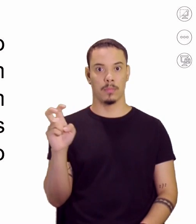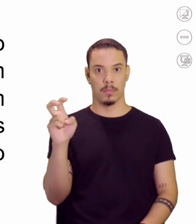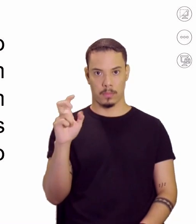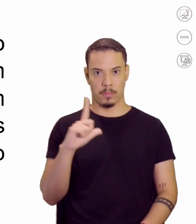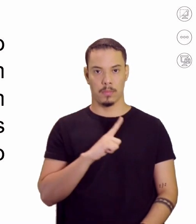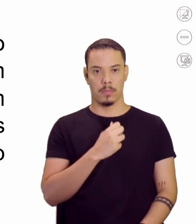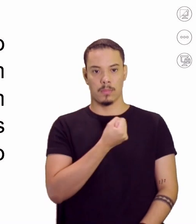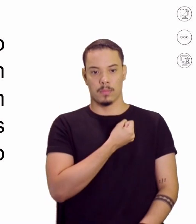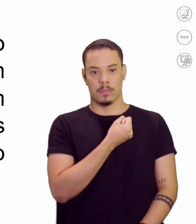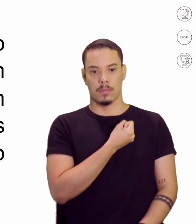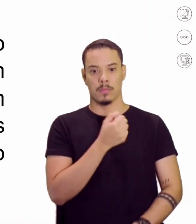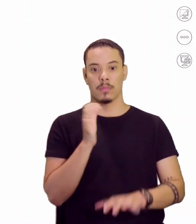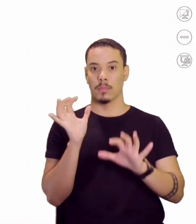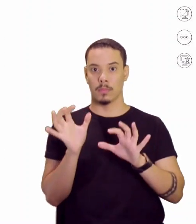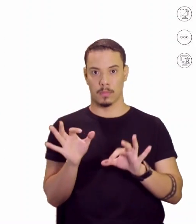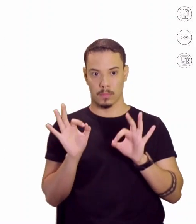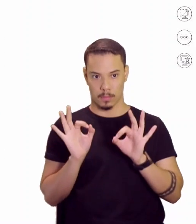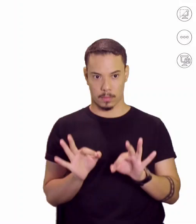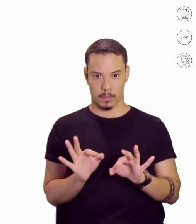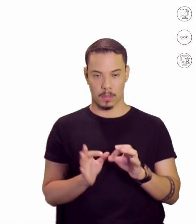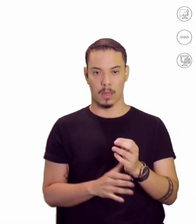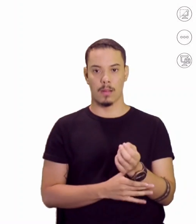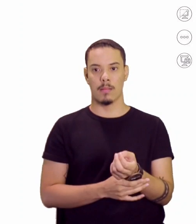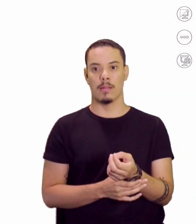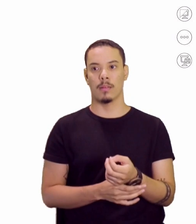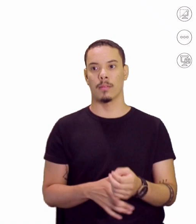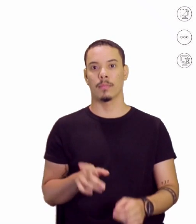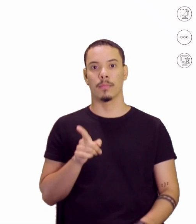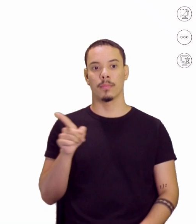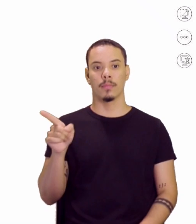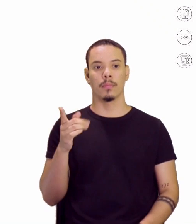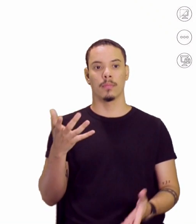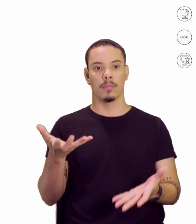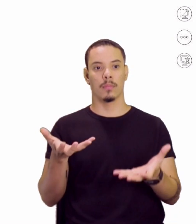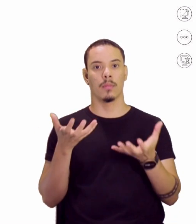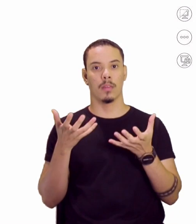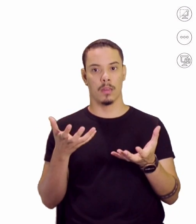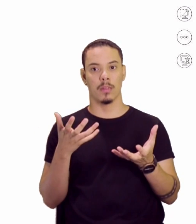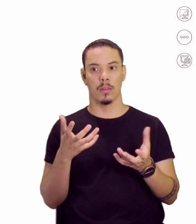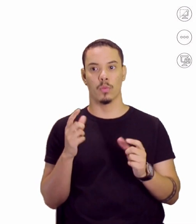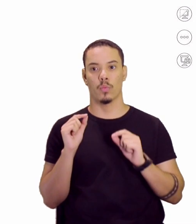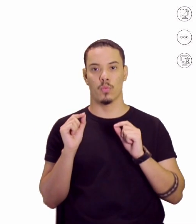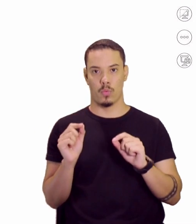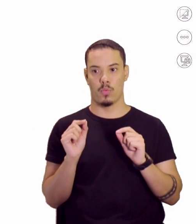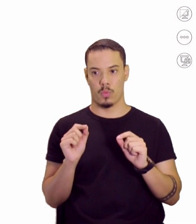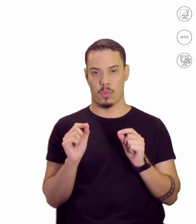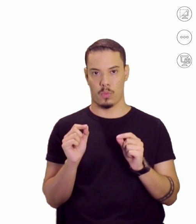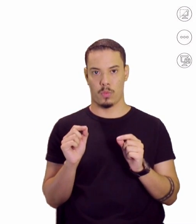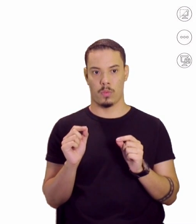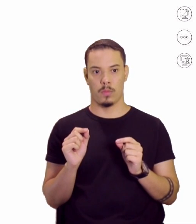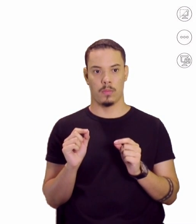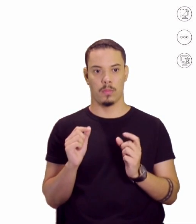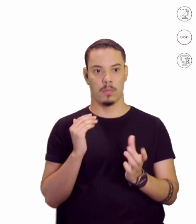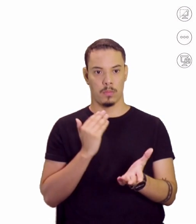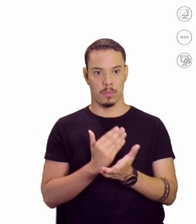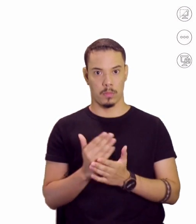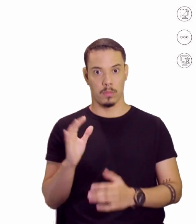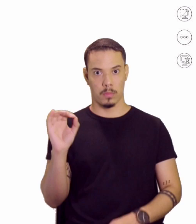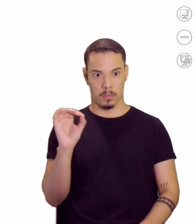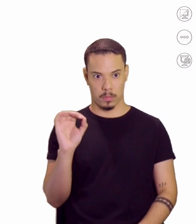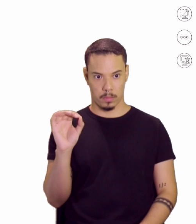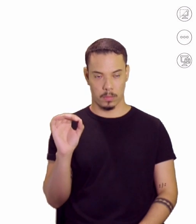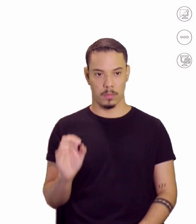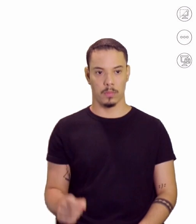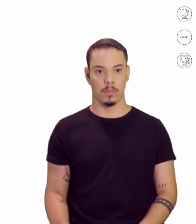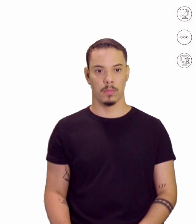esse número de bactérias, certo? Aqui a gente quer, Começou pessoal... do zero, né? Começou do início igual a Isso. zero.